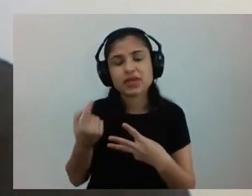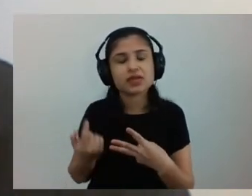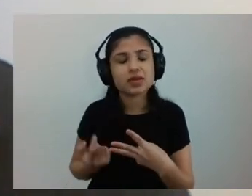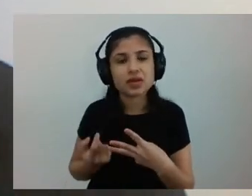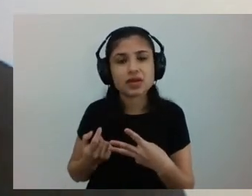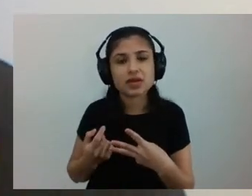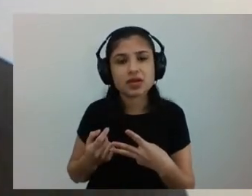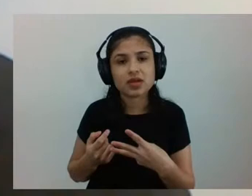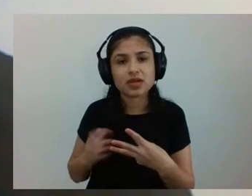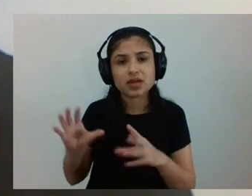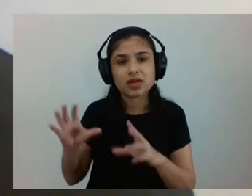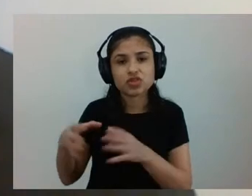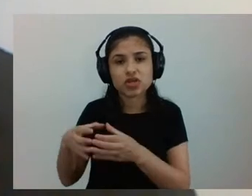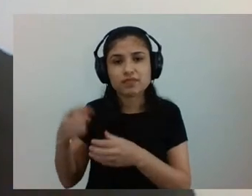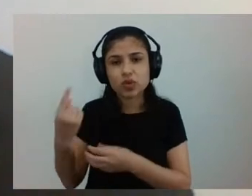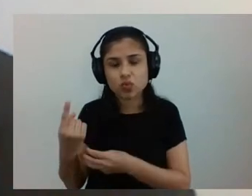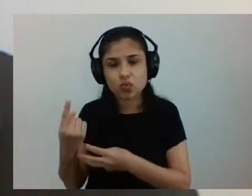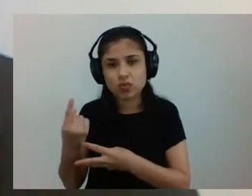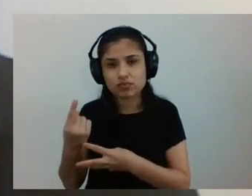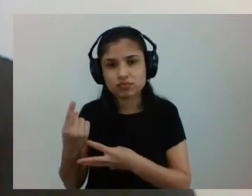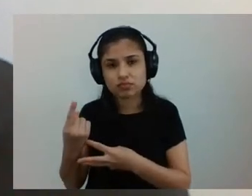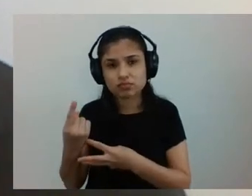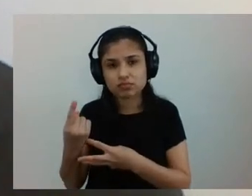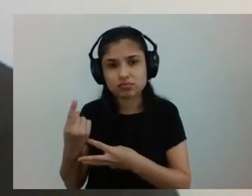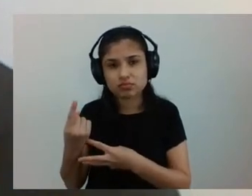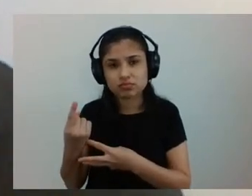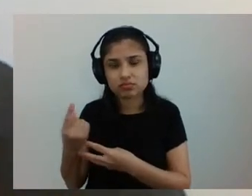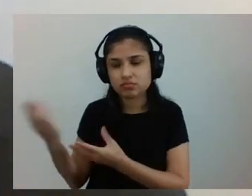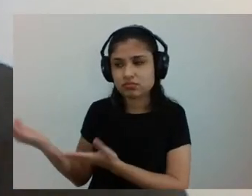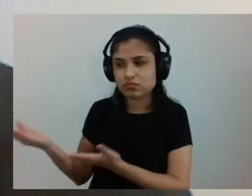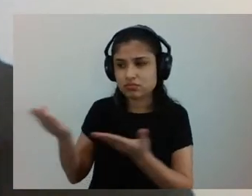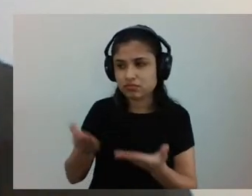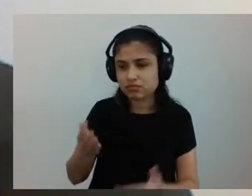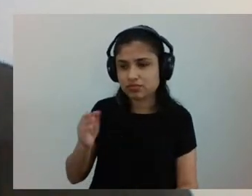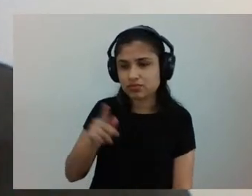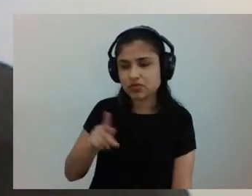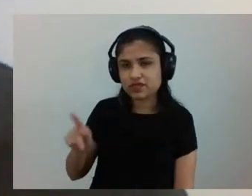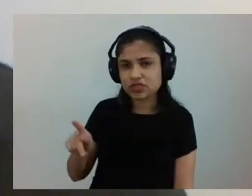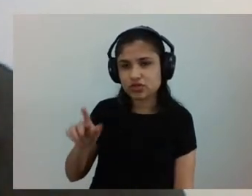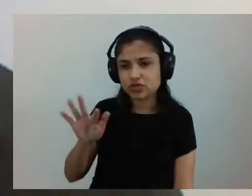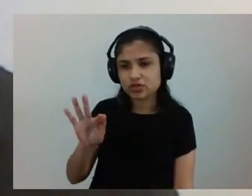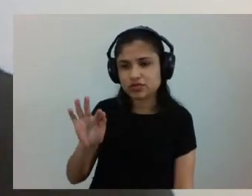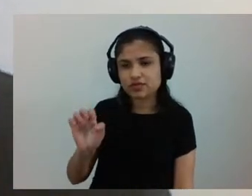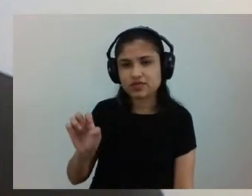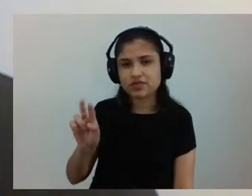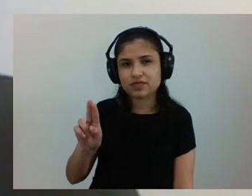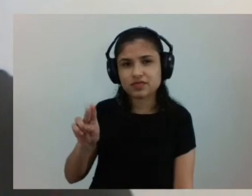a chapa 1. Então, convido, por gentileza, o professor Fernando, que tenha a palavra.